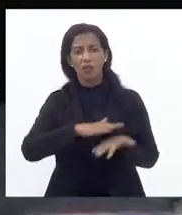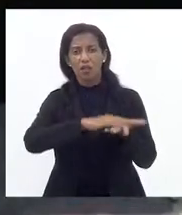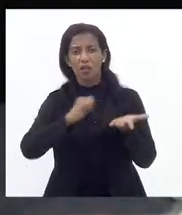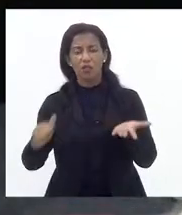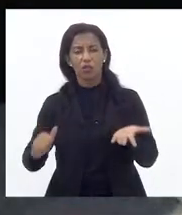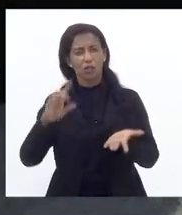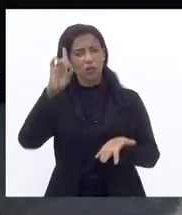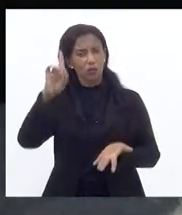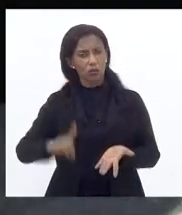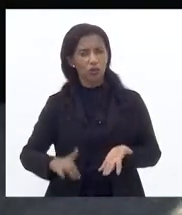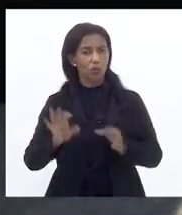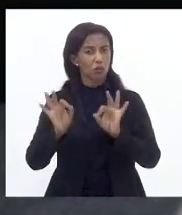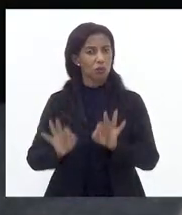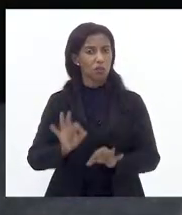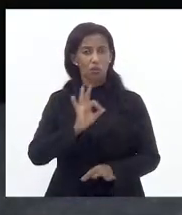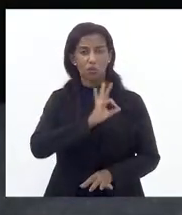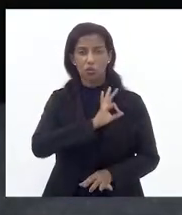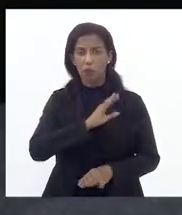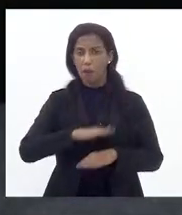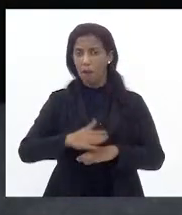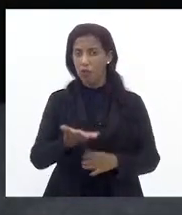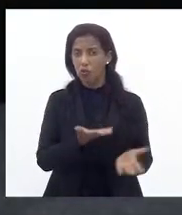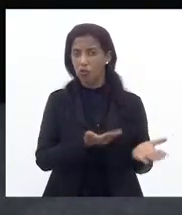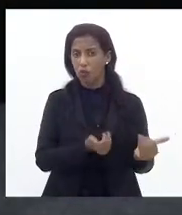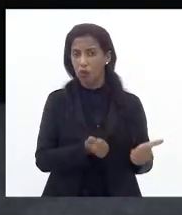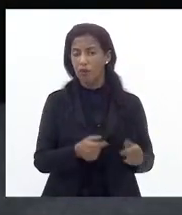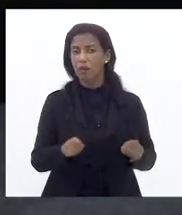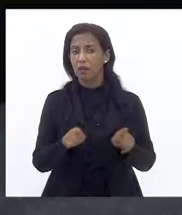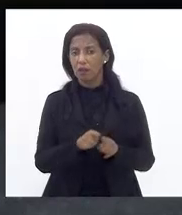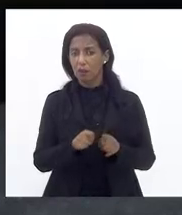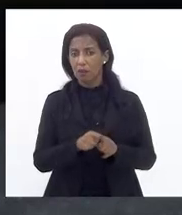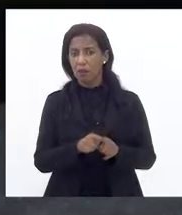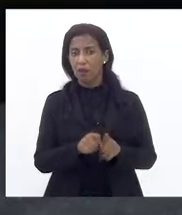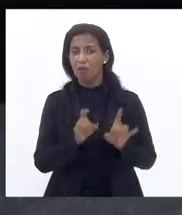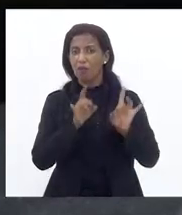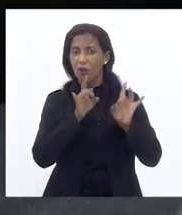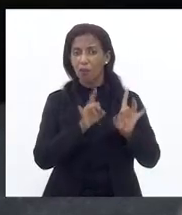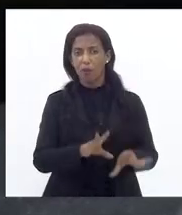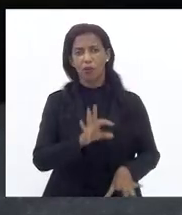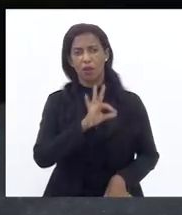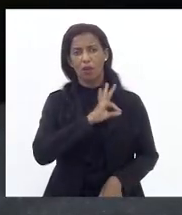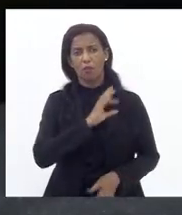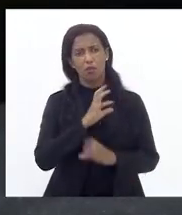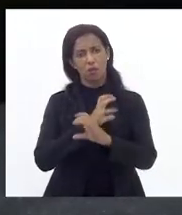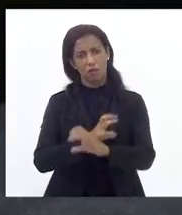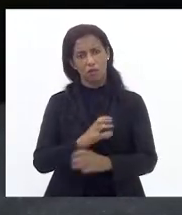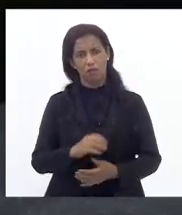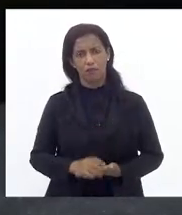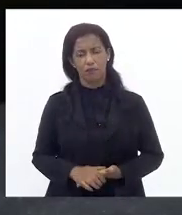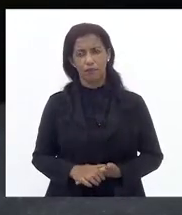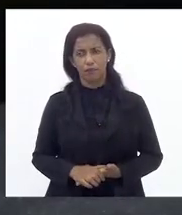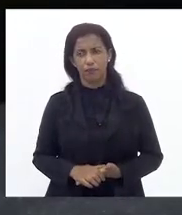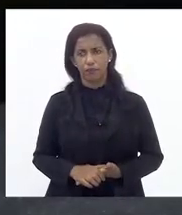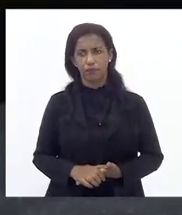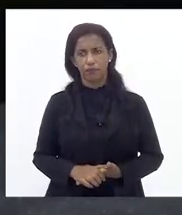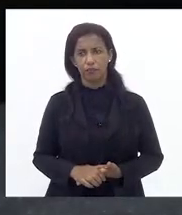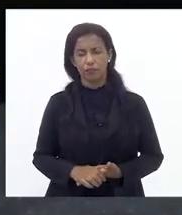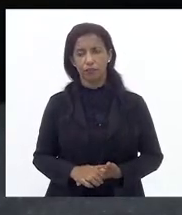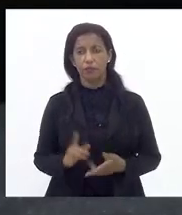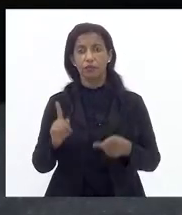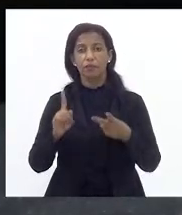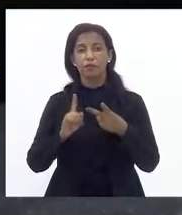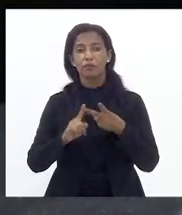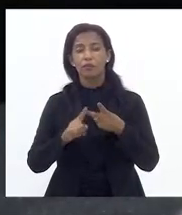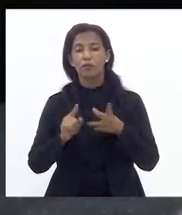direitos com certeza os policiais mais novos também deixaram a polícia civil a Kim a minha